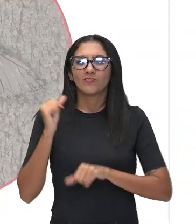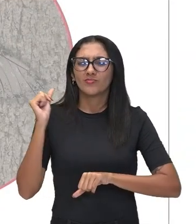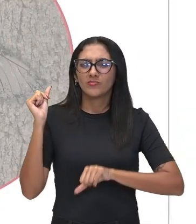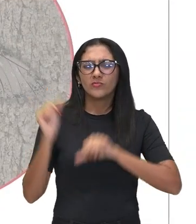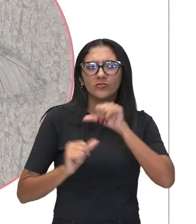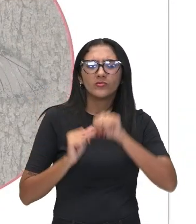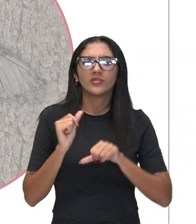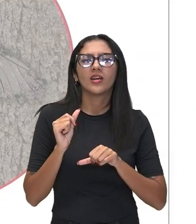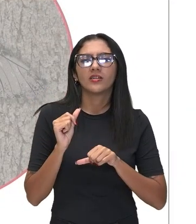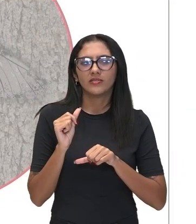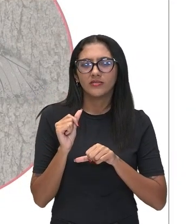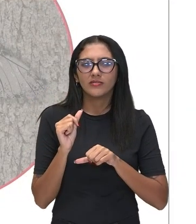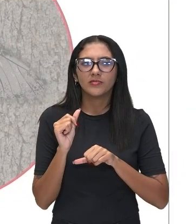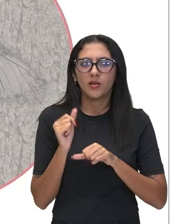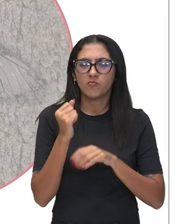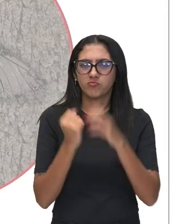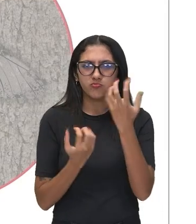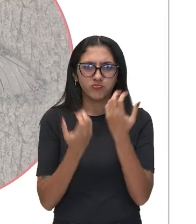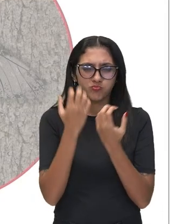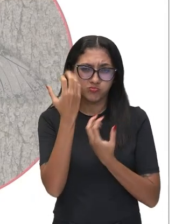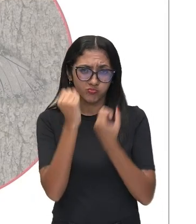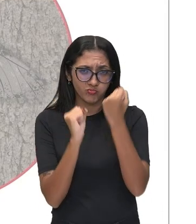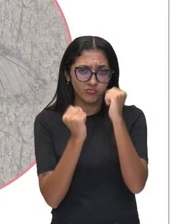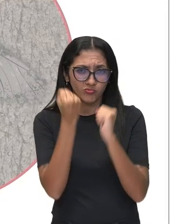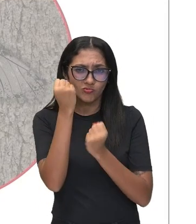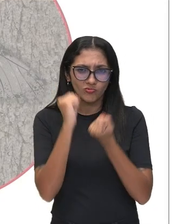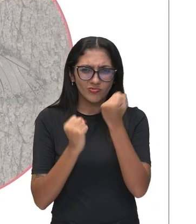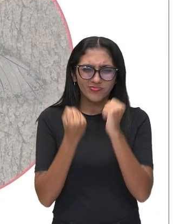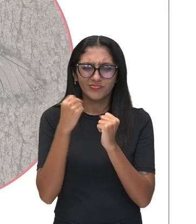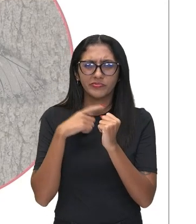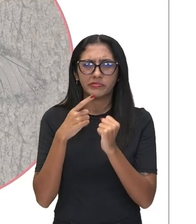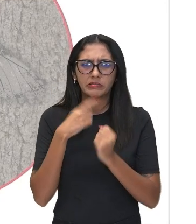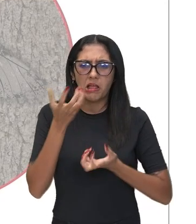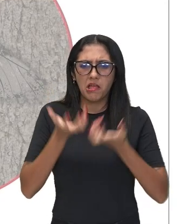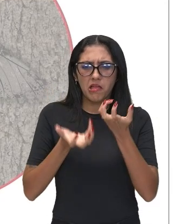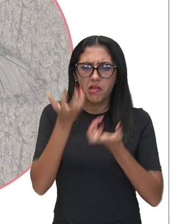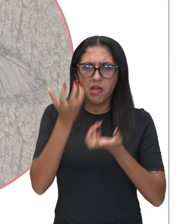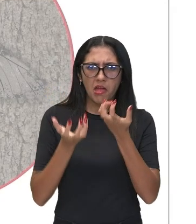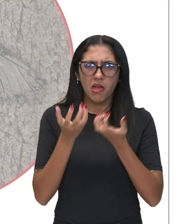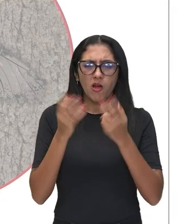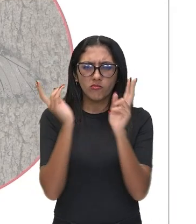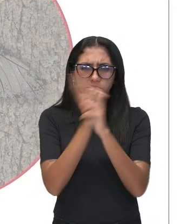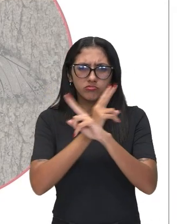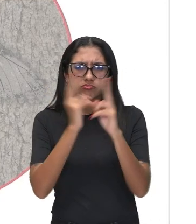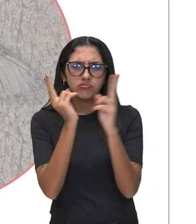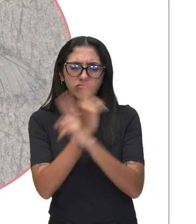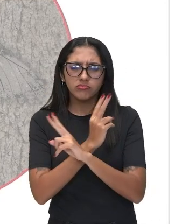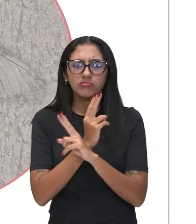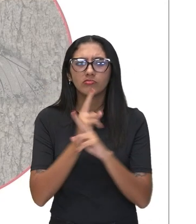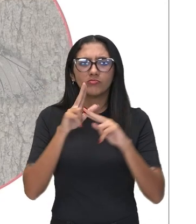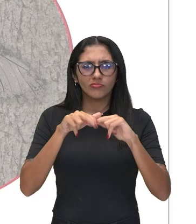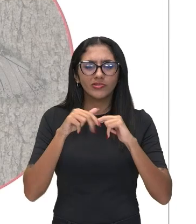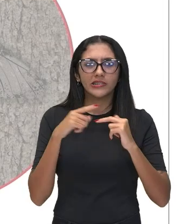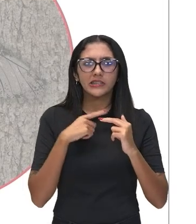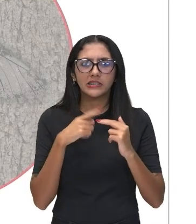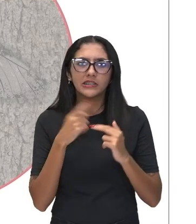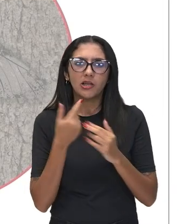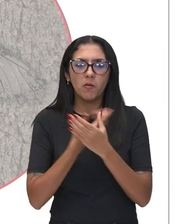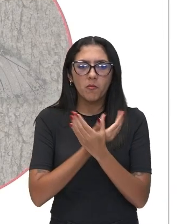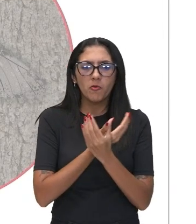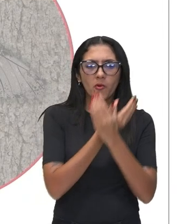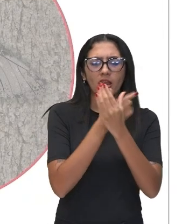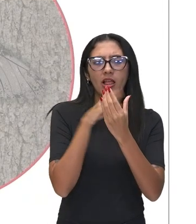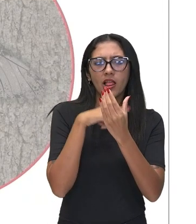resultante, as árvores escureceram devido à fuligem e à poluição, tornando a coloração clara das mariposas